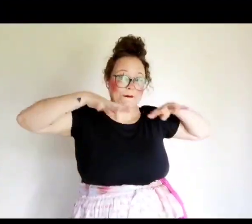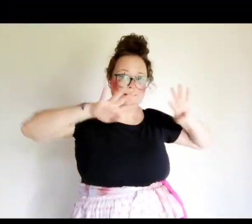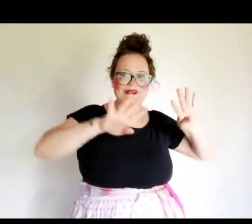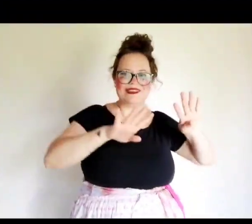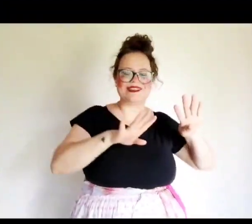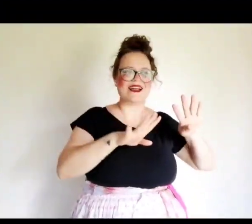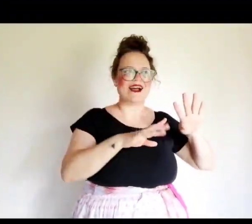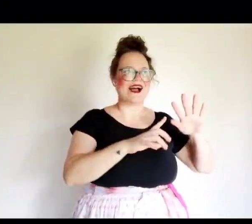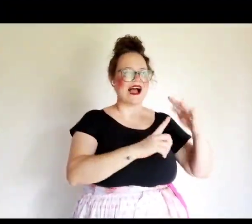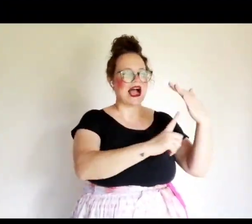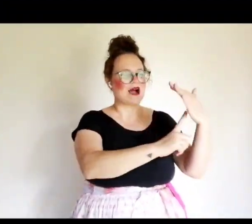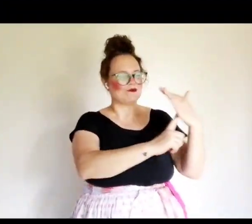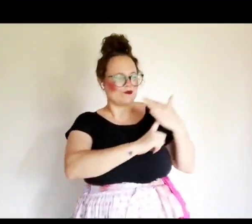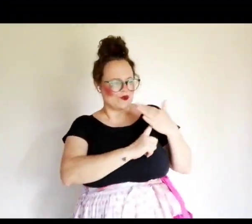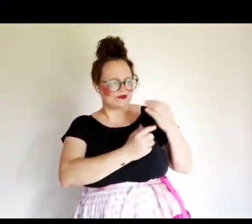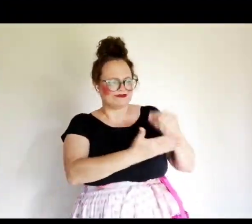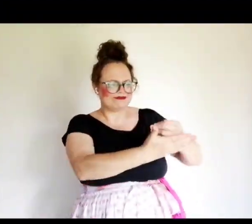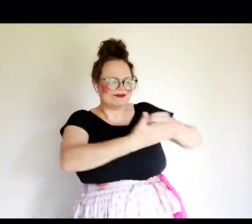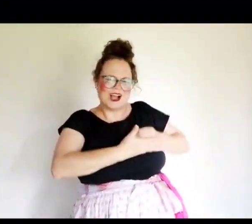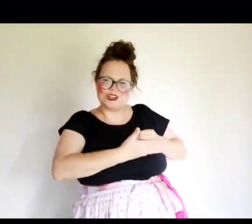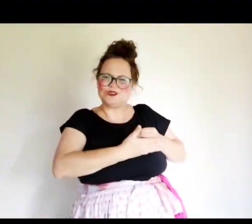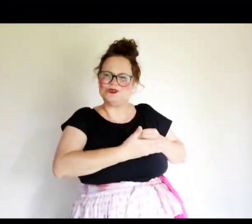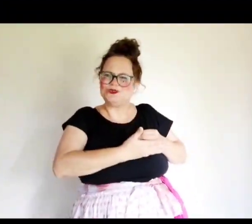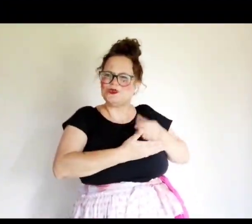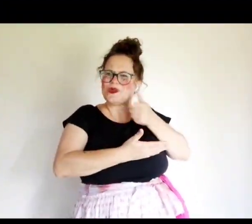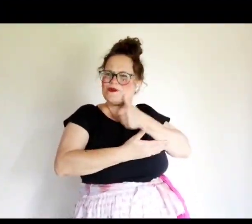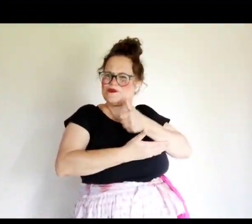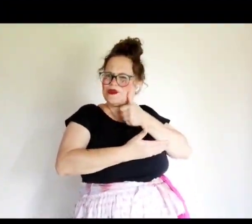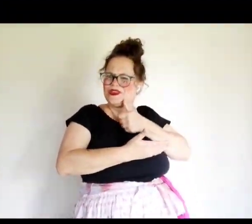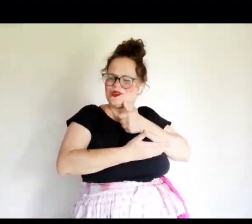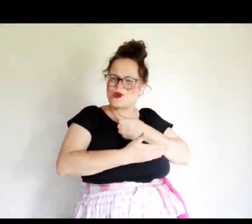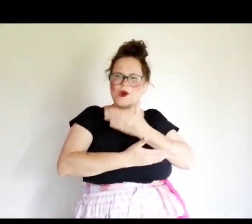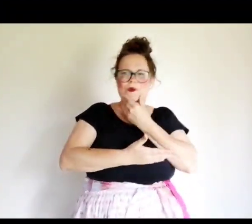medo de ser masculino e feminino.